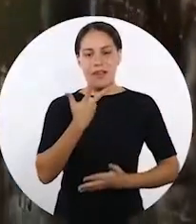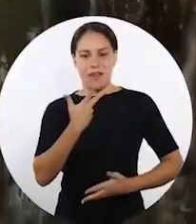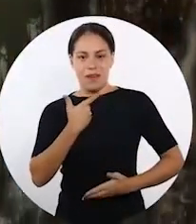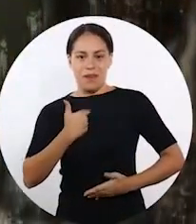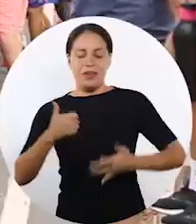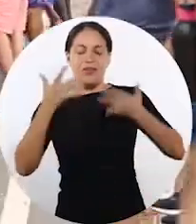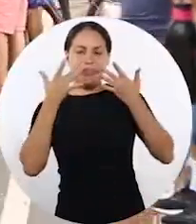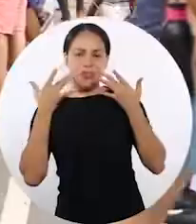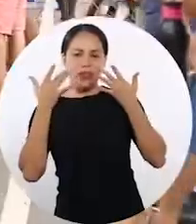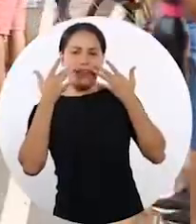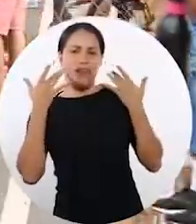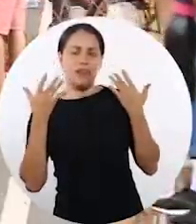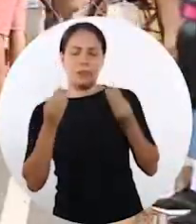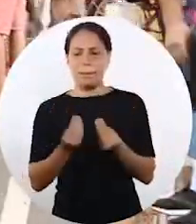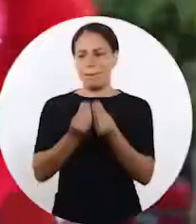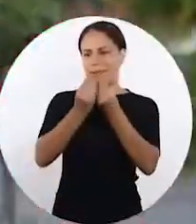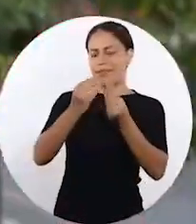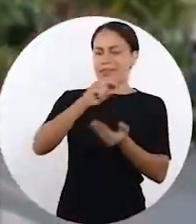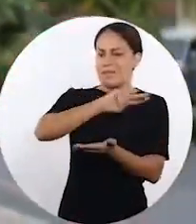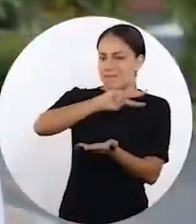espetáculo de teatro e muito mais.